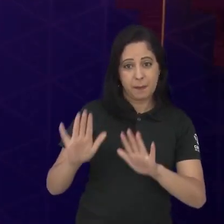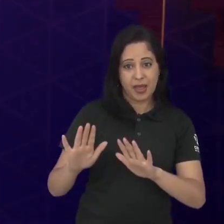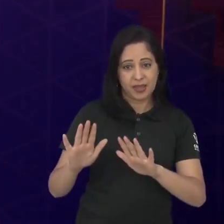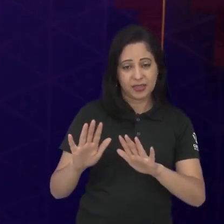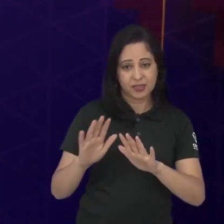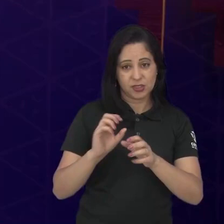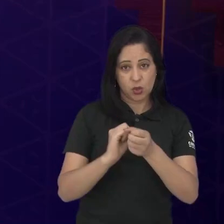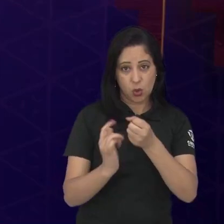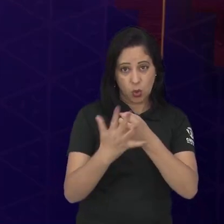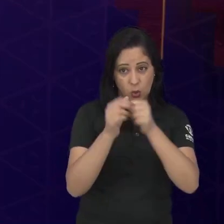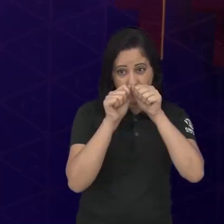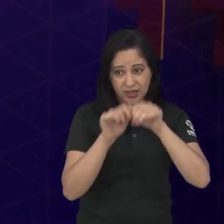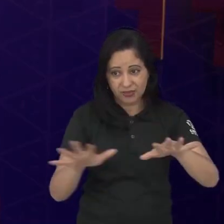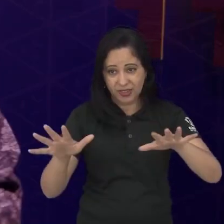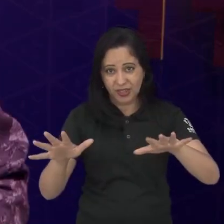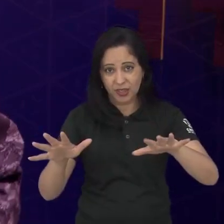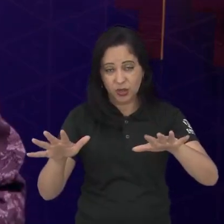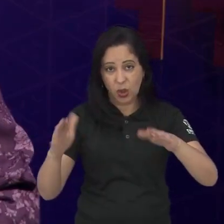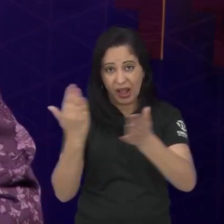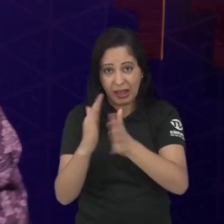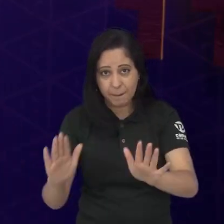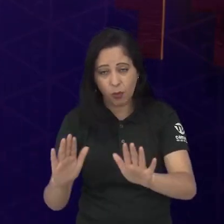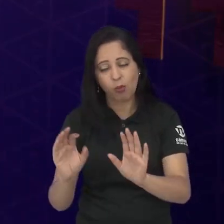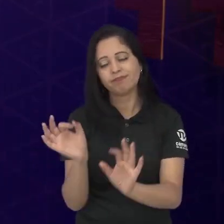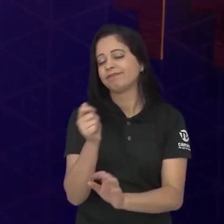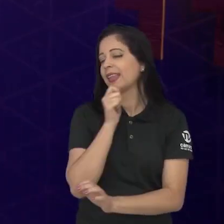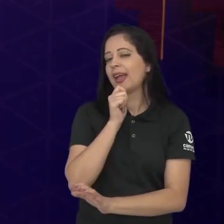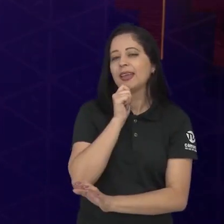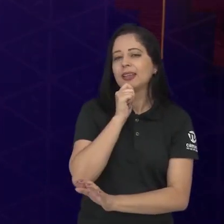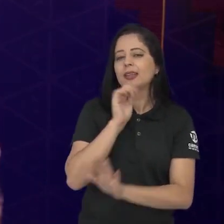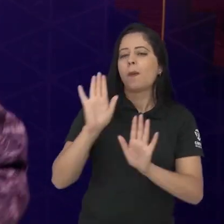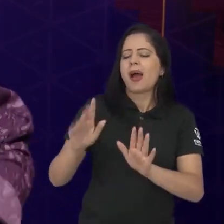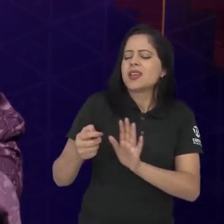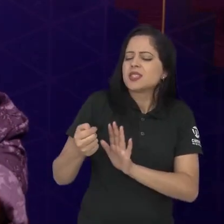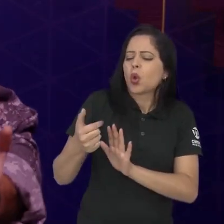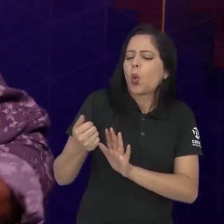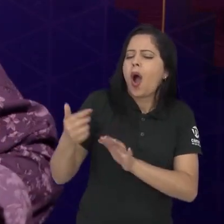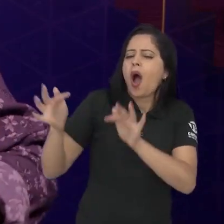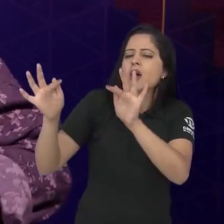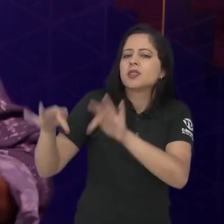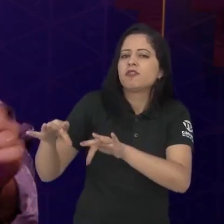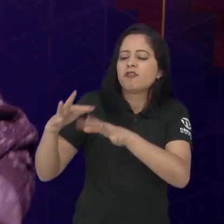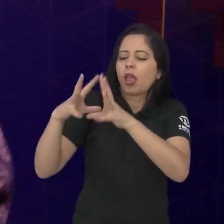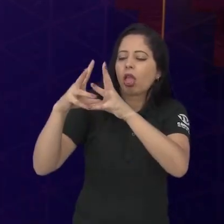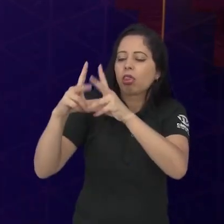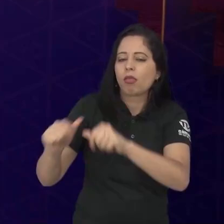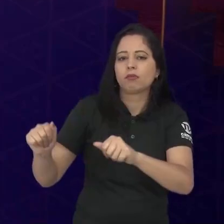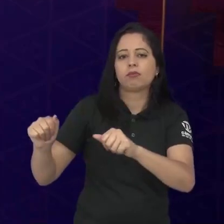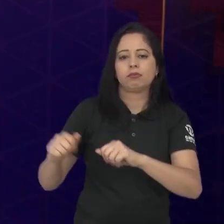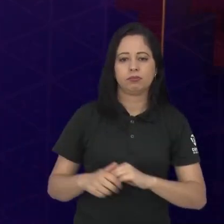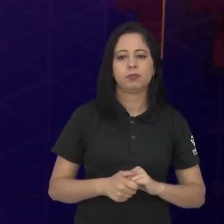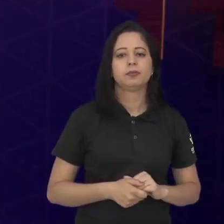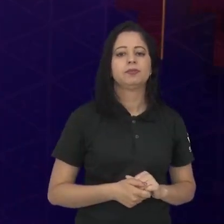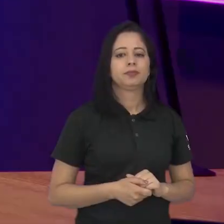estar completamente superado, acredito que já estamos na reta final aí para vencer o Covid de